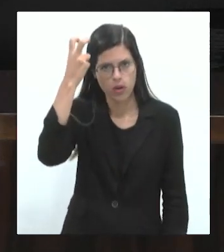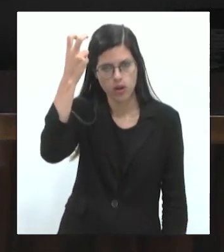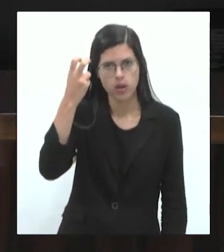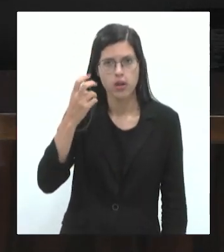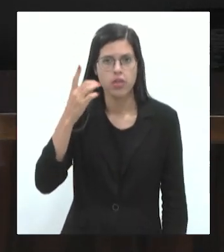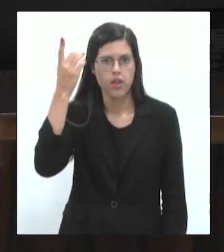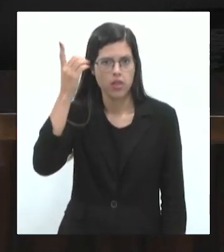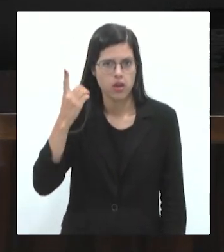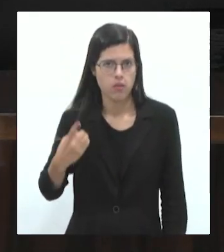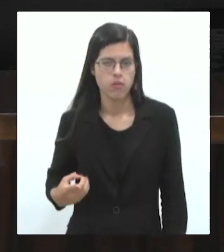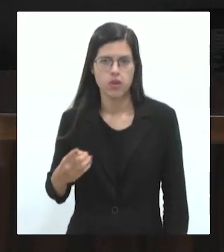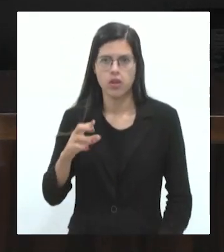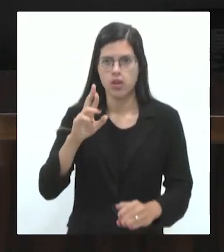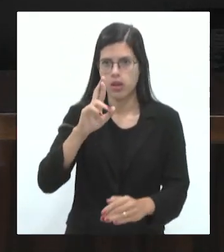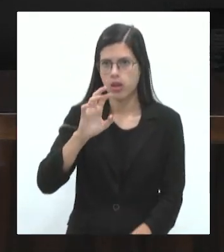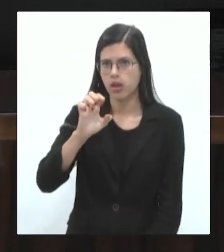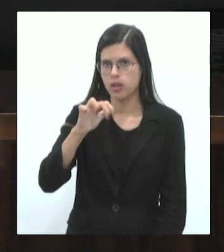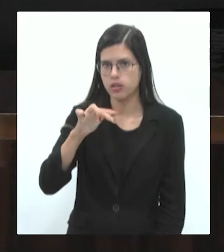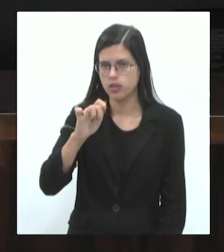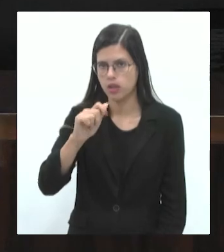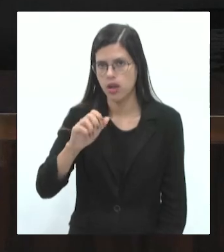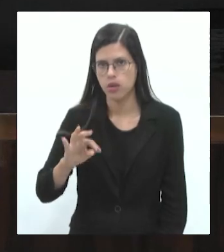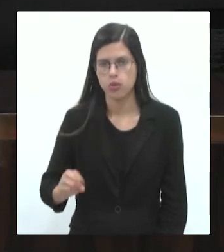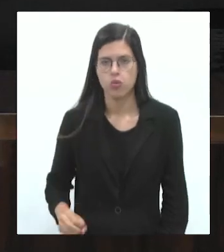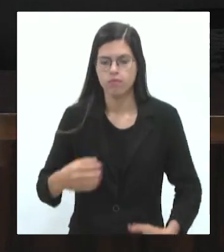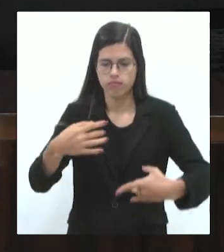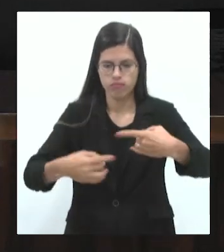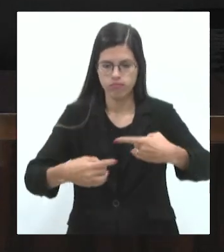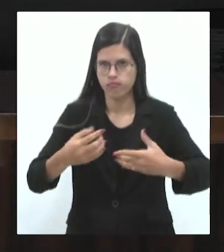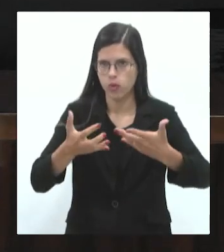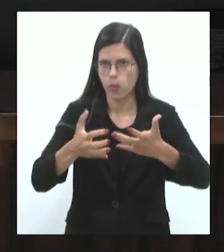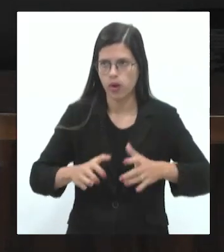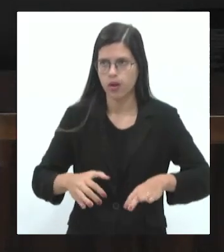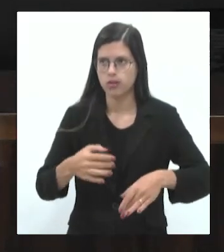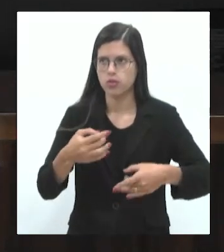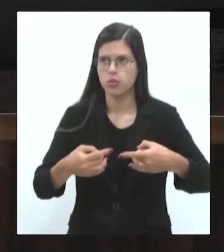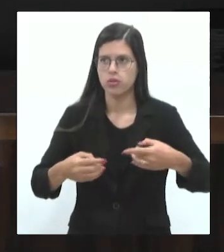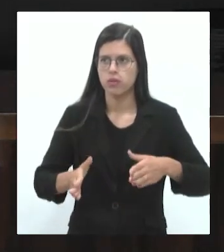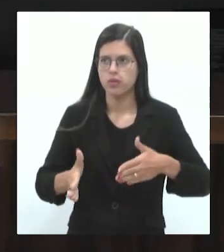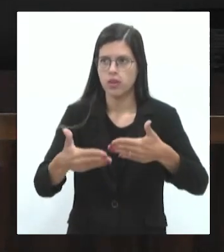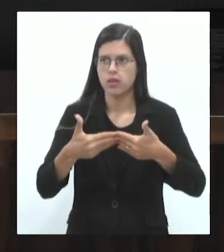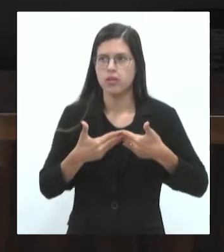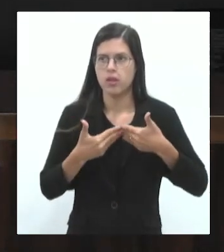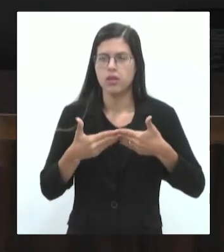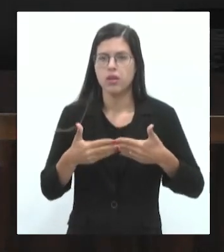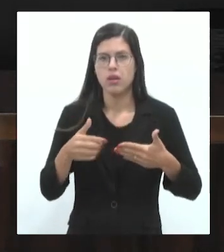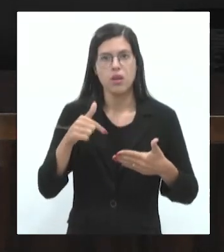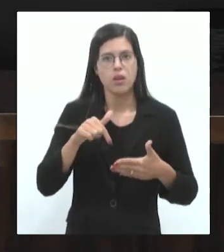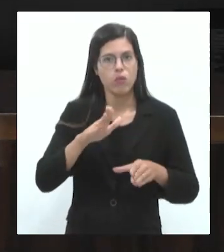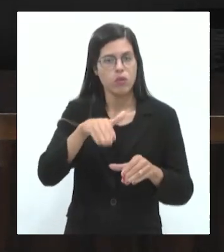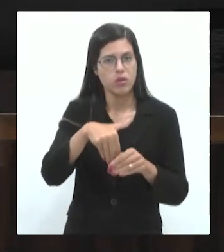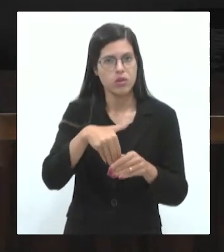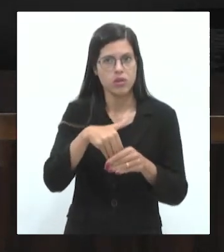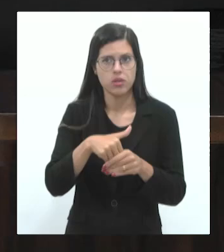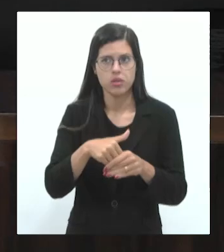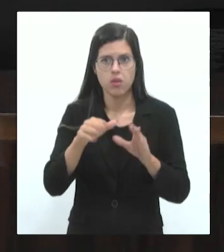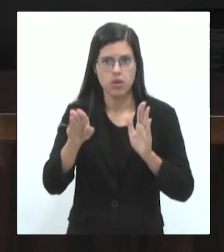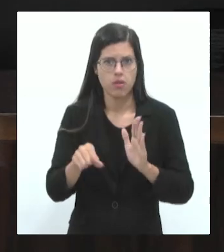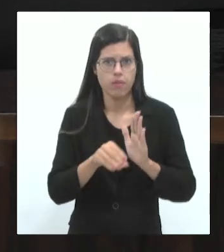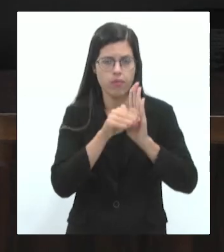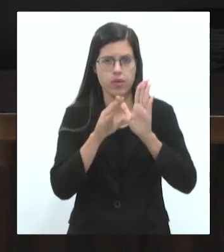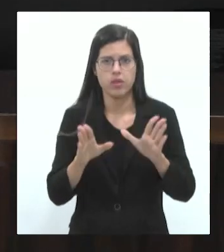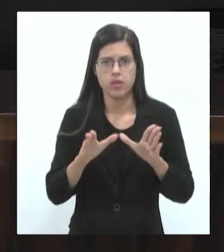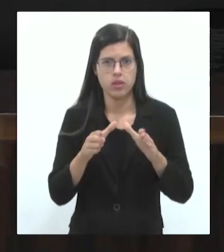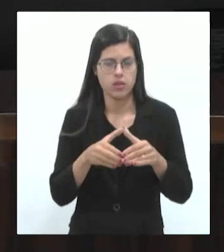e Renato Machado. Em discussão, não havendo quem queira discutir, encerrada a discussão. Em votação, a emenda da Comissão